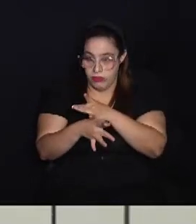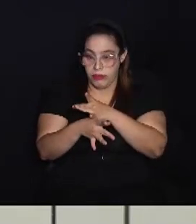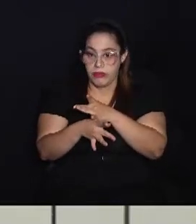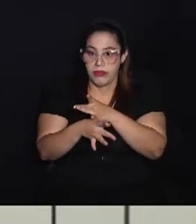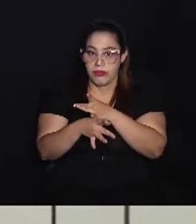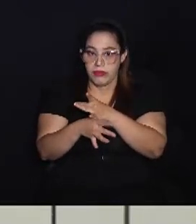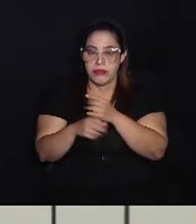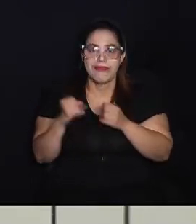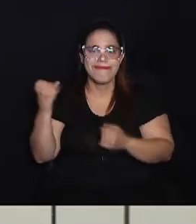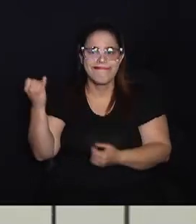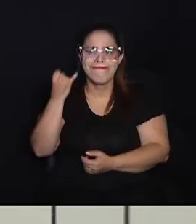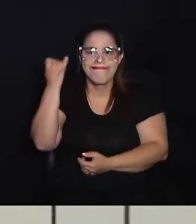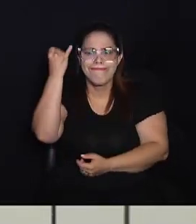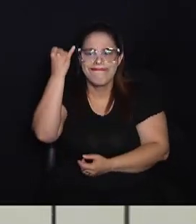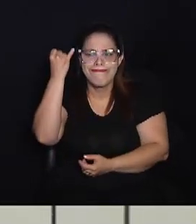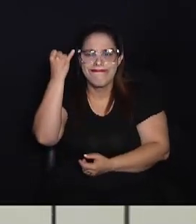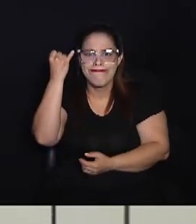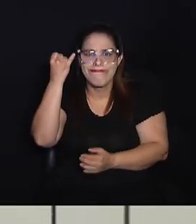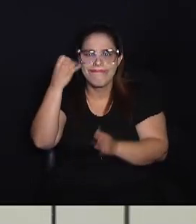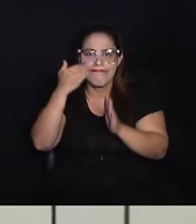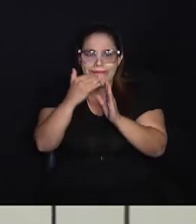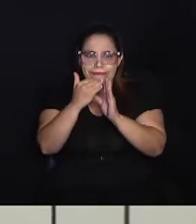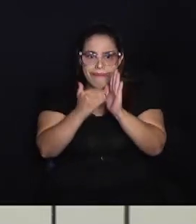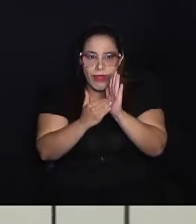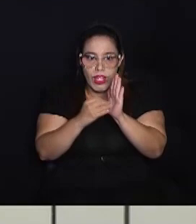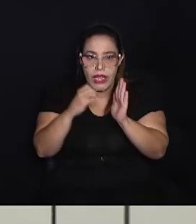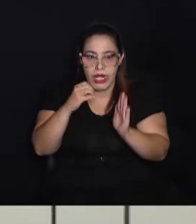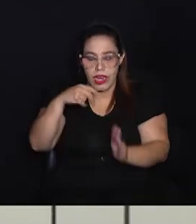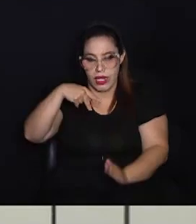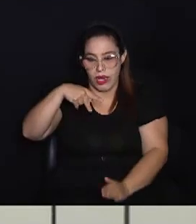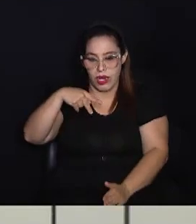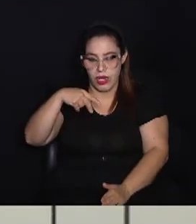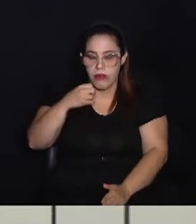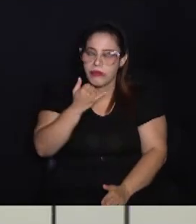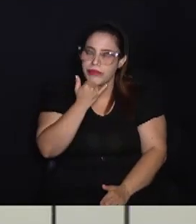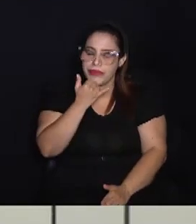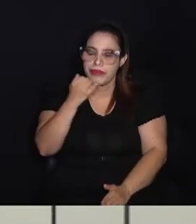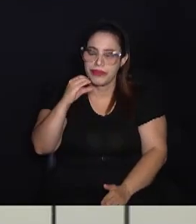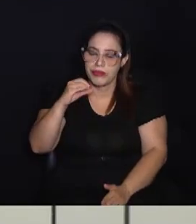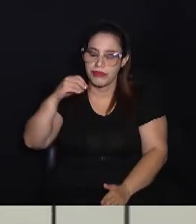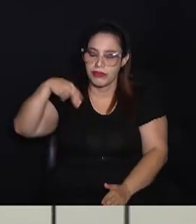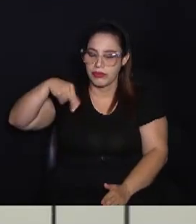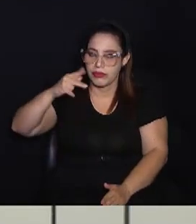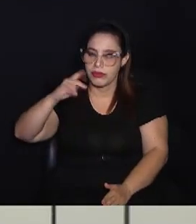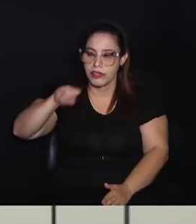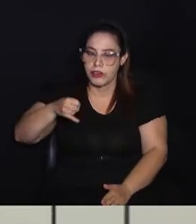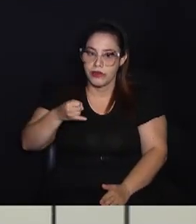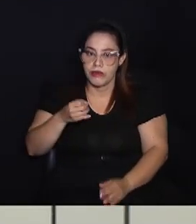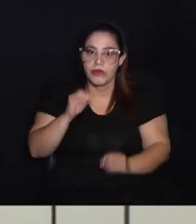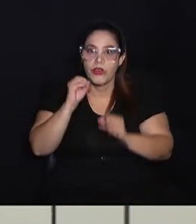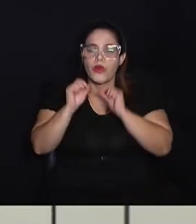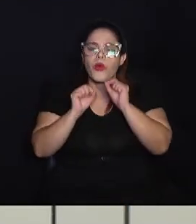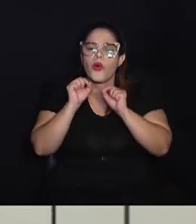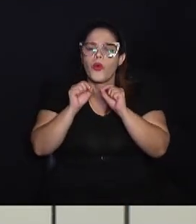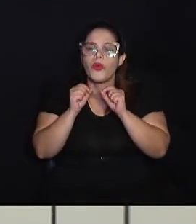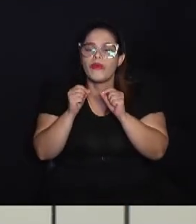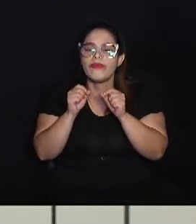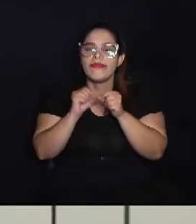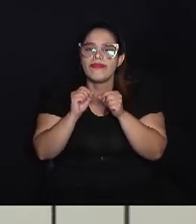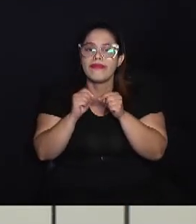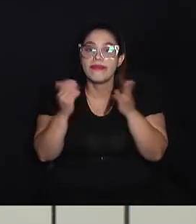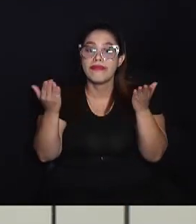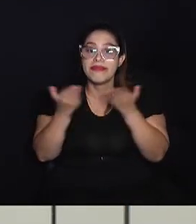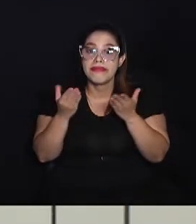é importante baixar o seu CNPJ. E saiba como fazer isso no Como Eu Faço, traz